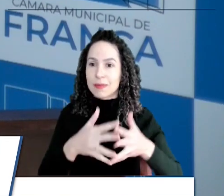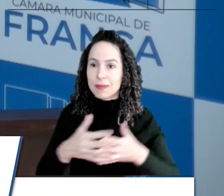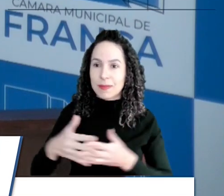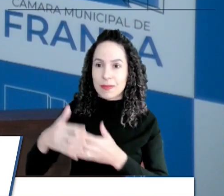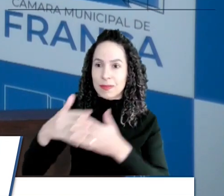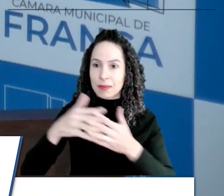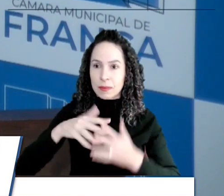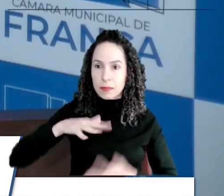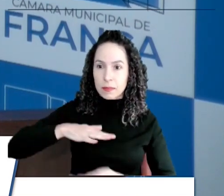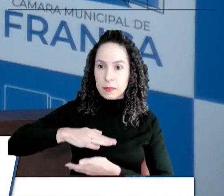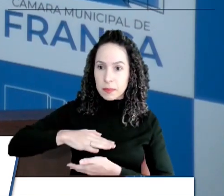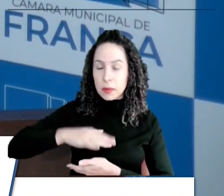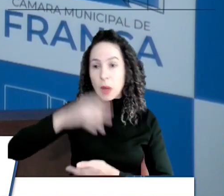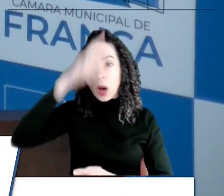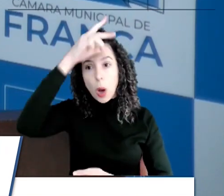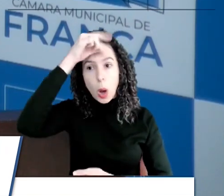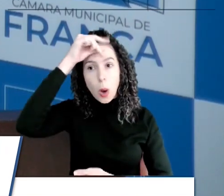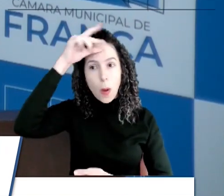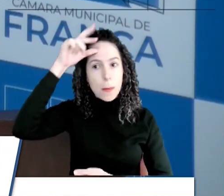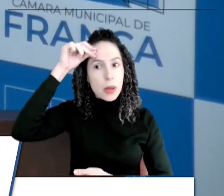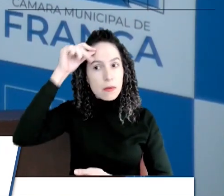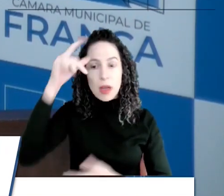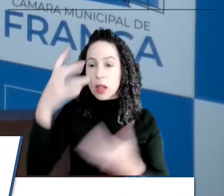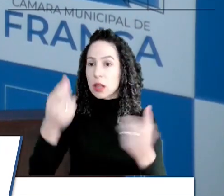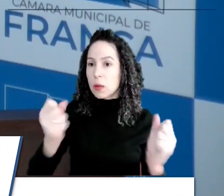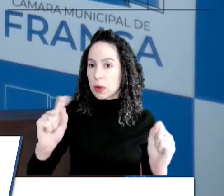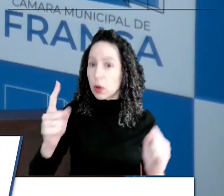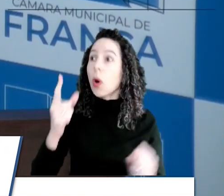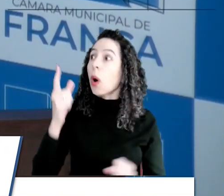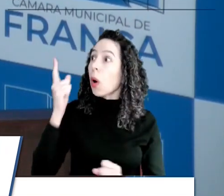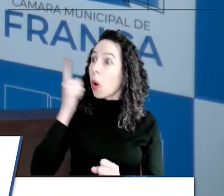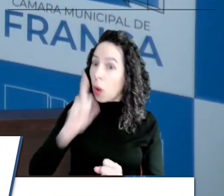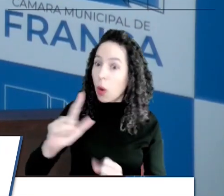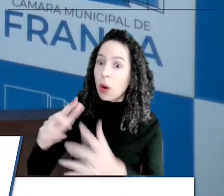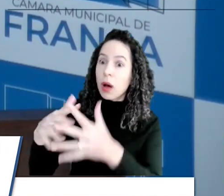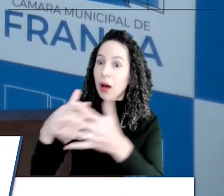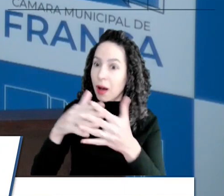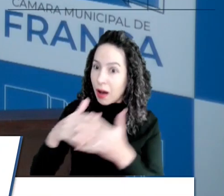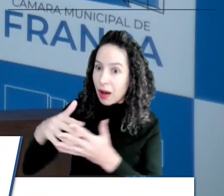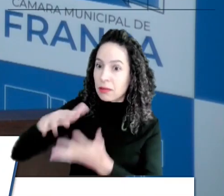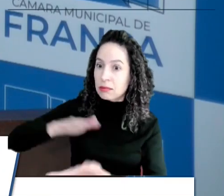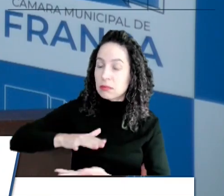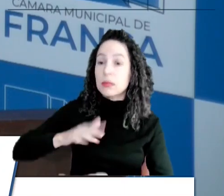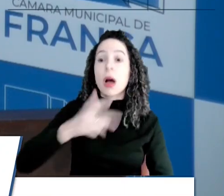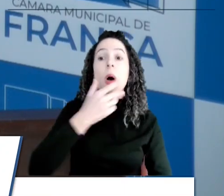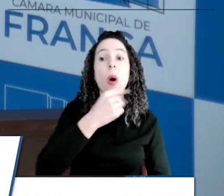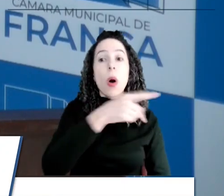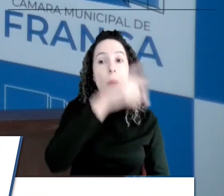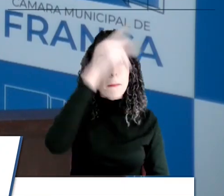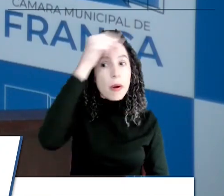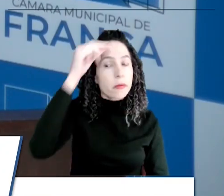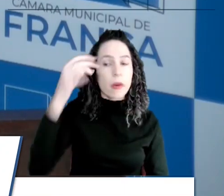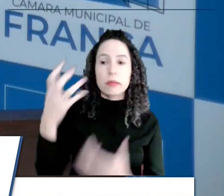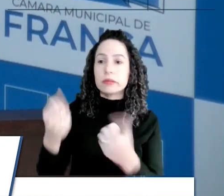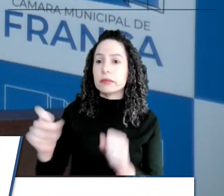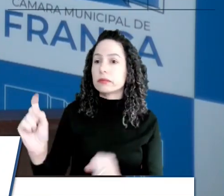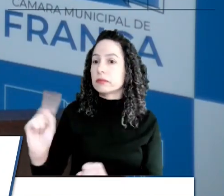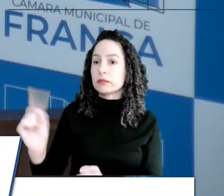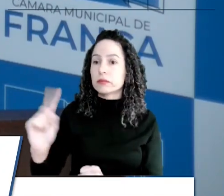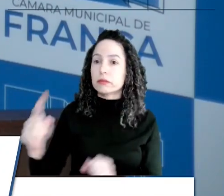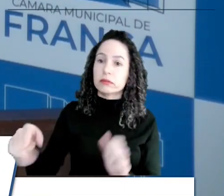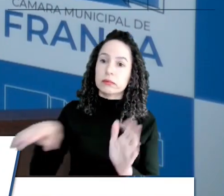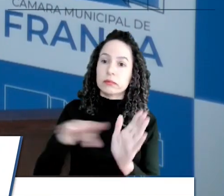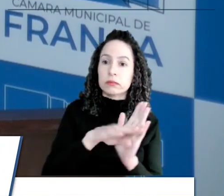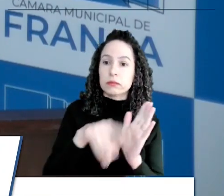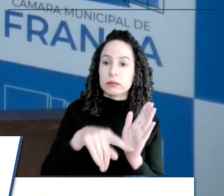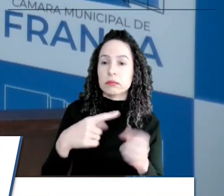se negou. Nós conseguimos a carreta da mamografia para a cidade de Franca e o prefeito negou a vinda da carreta para a cidade. E